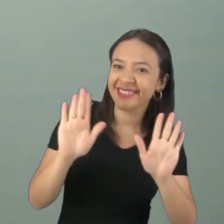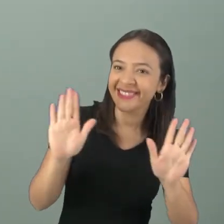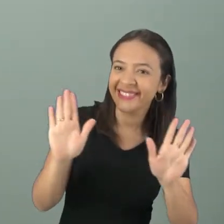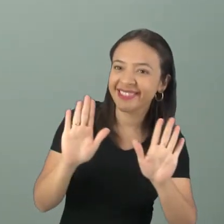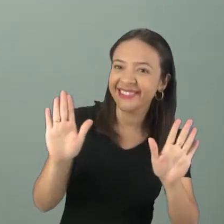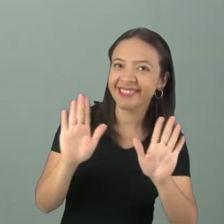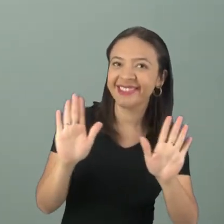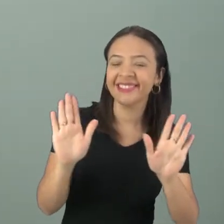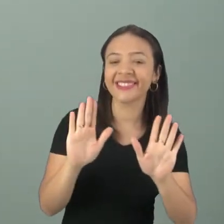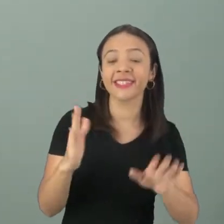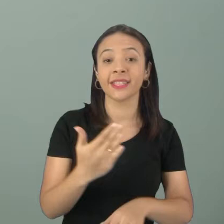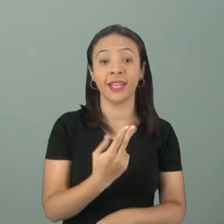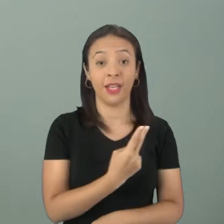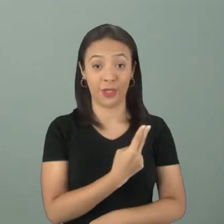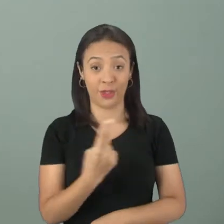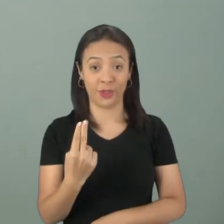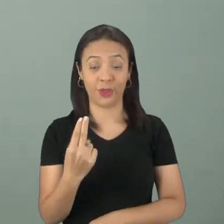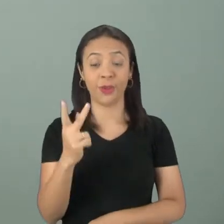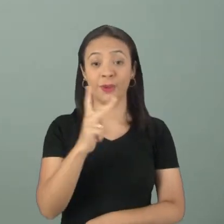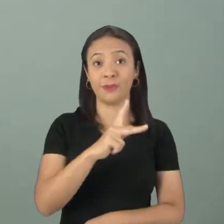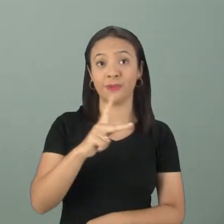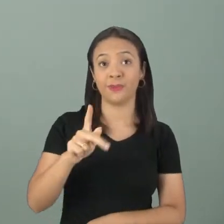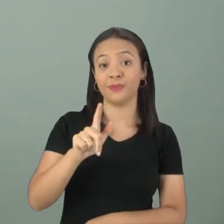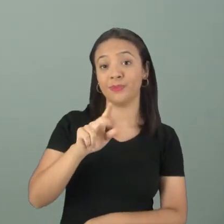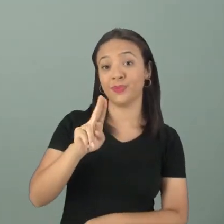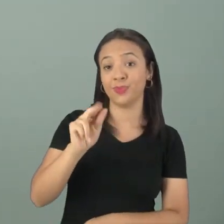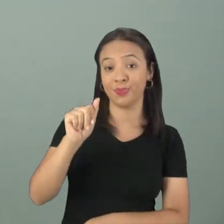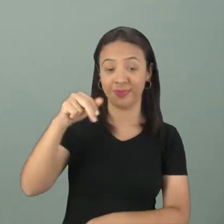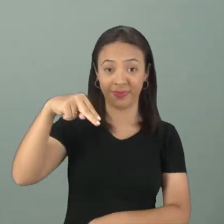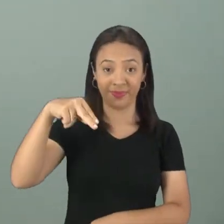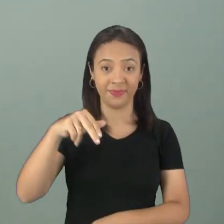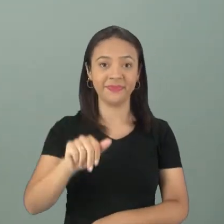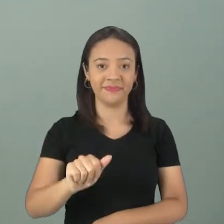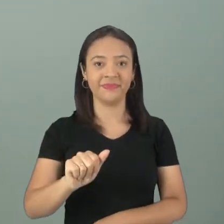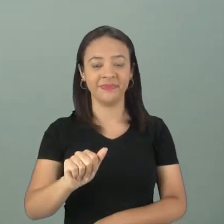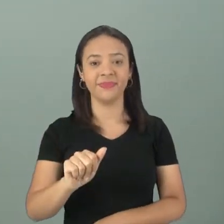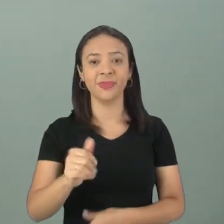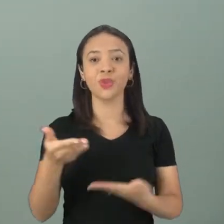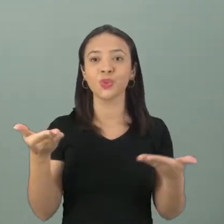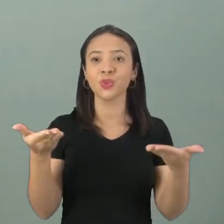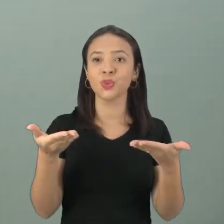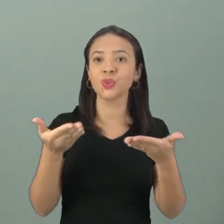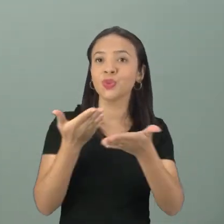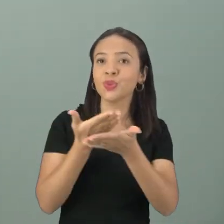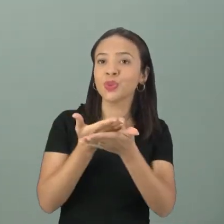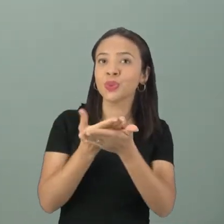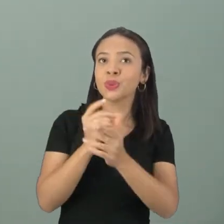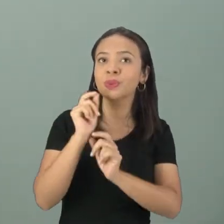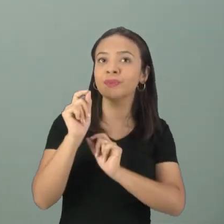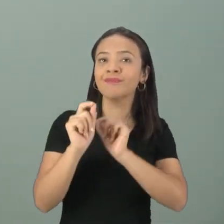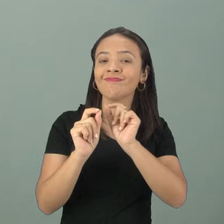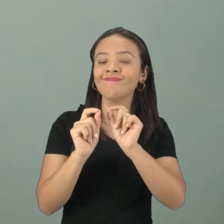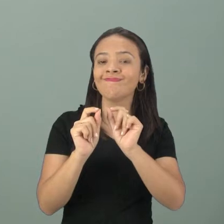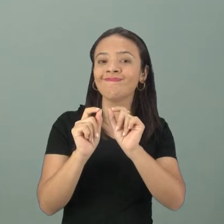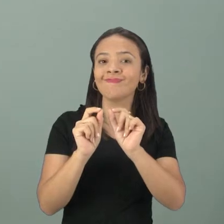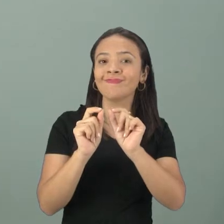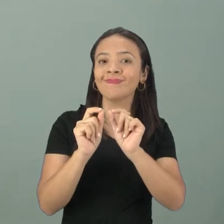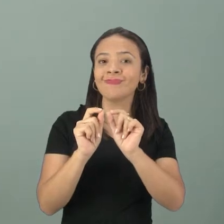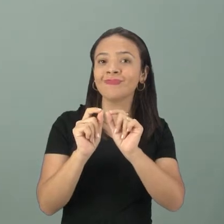everyone, I'm teacher Luana. Oi gente, eu sou a professora Luana e hoje nós vamos estudar sobre o